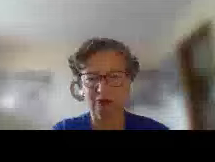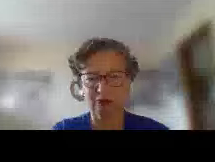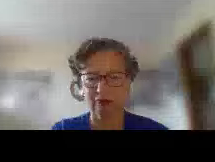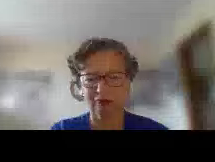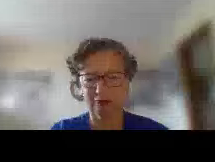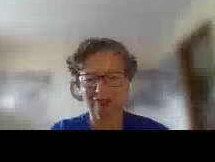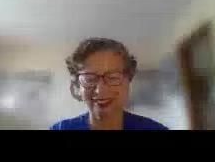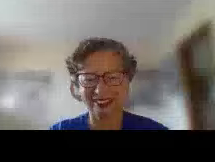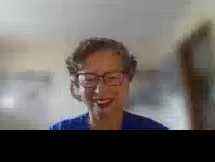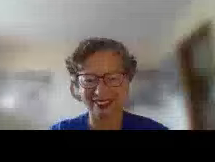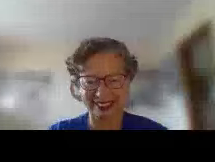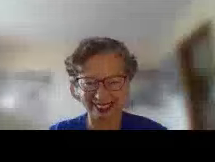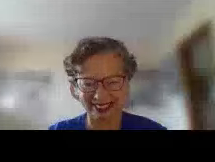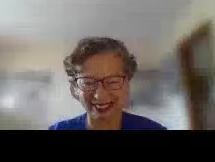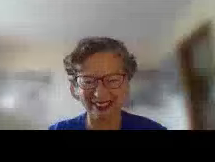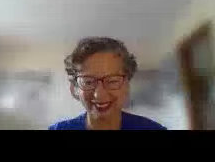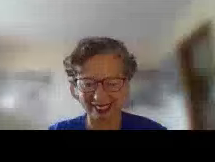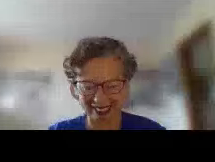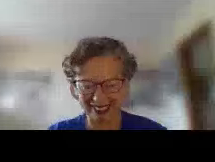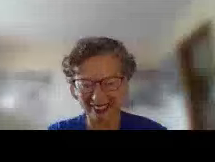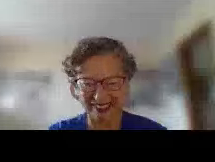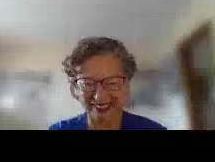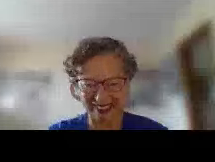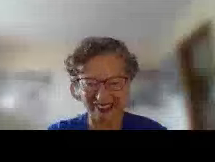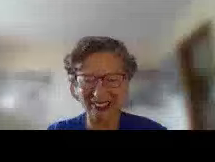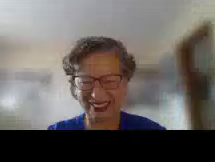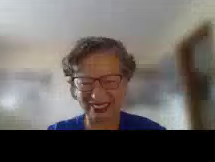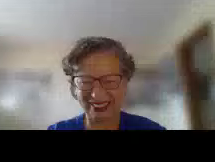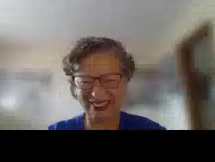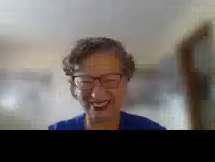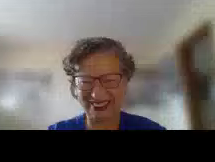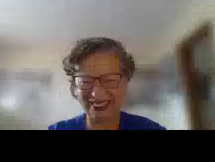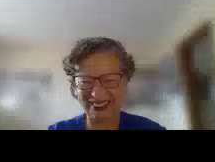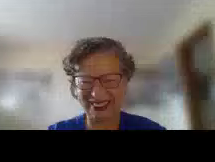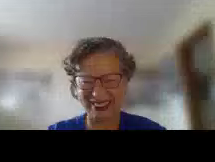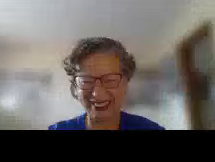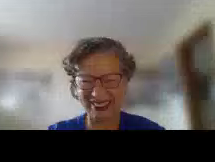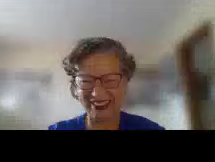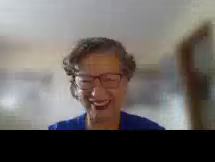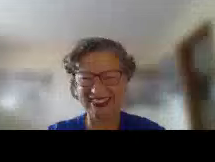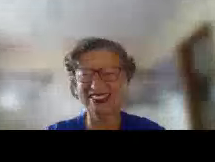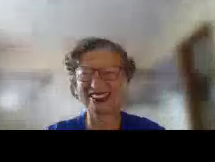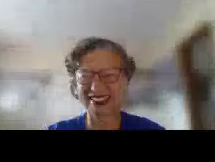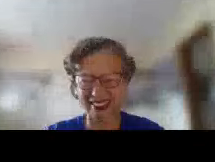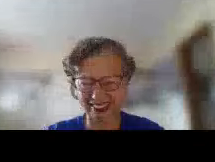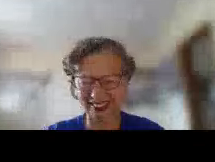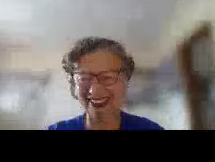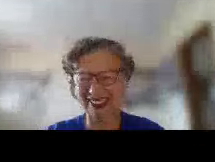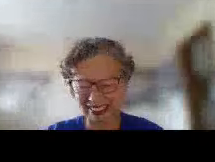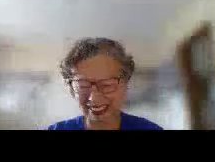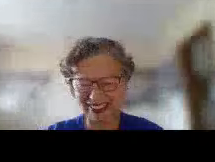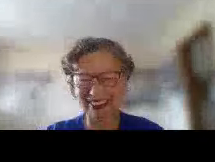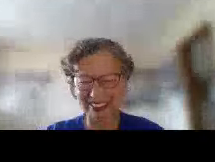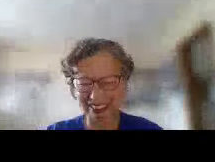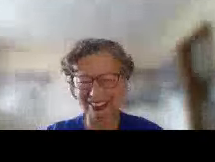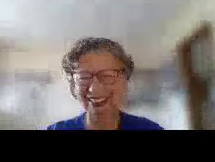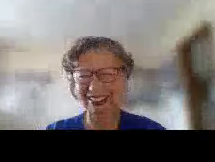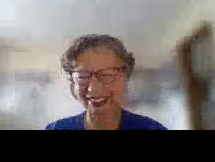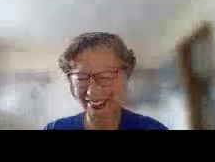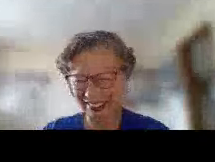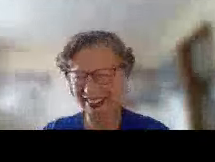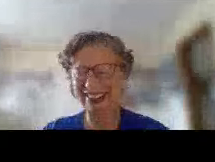jamais pensei em sair do TCU ainda mais vim pro executivo né Pass passado deixar de jogar pedras aí eu falo eu parei de jogar pedras e agora eu estou aqui